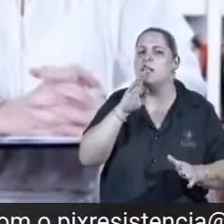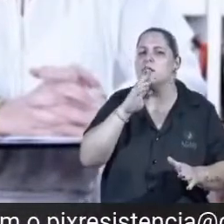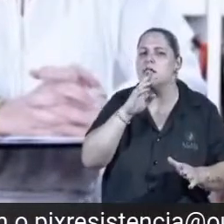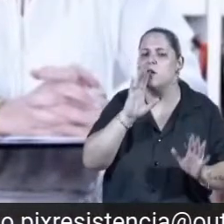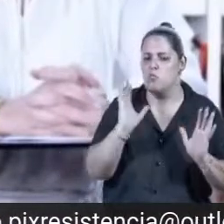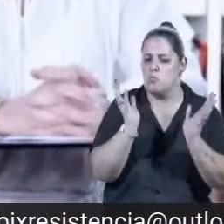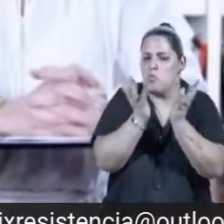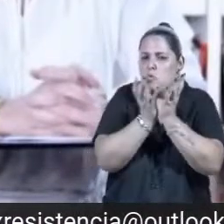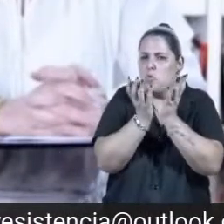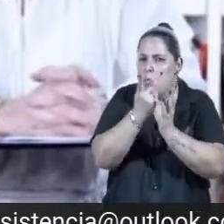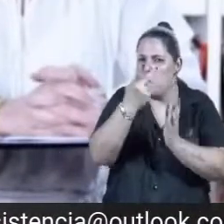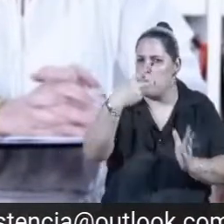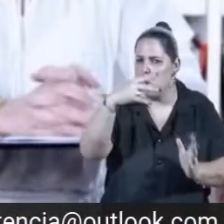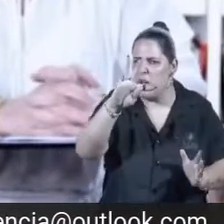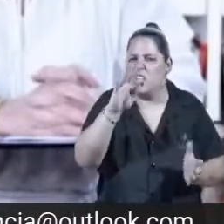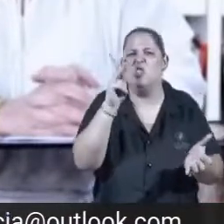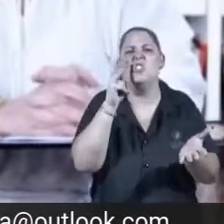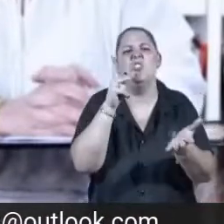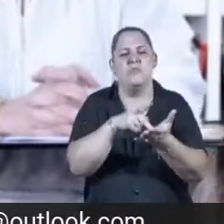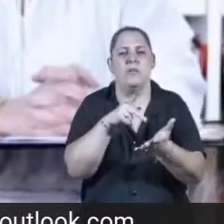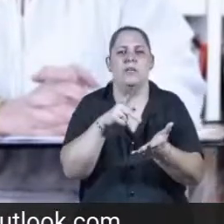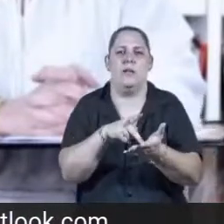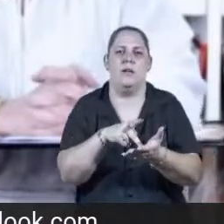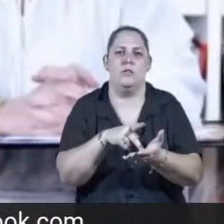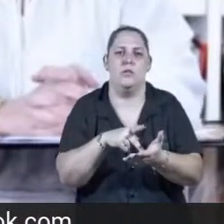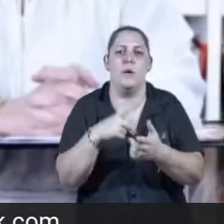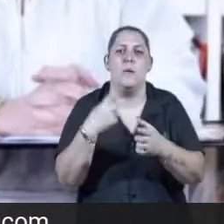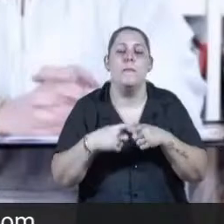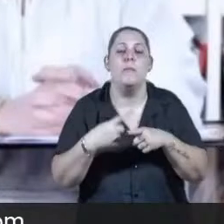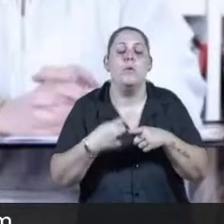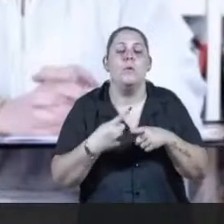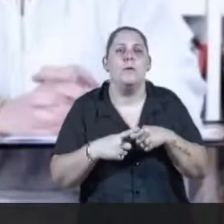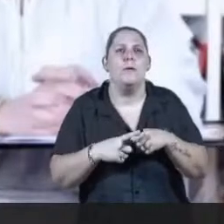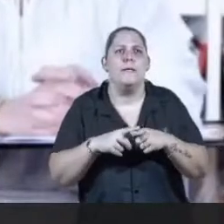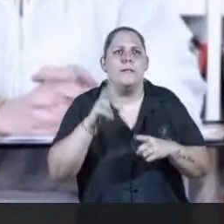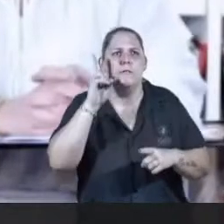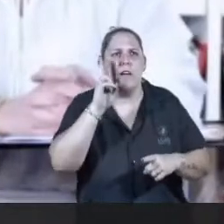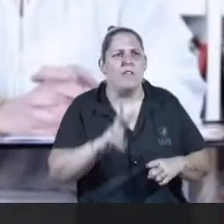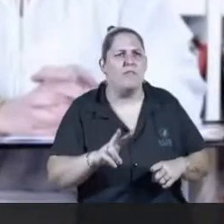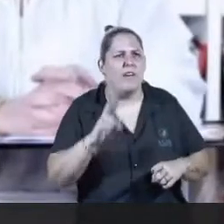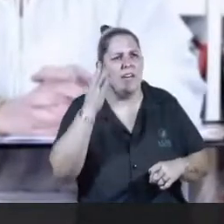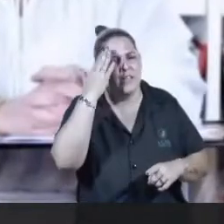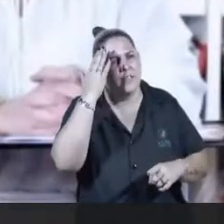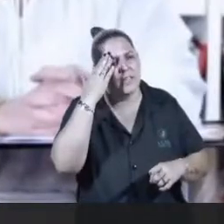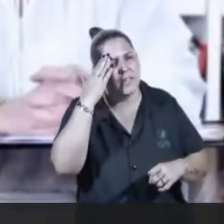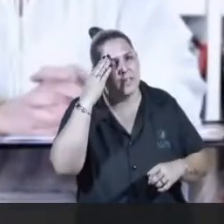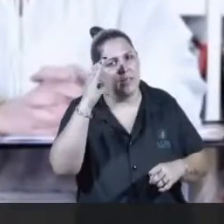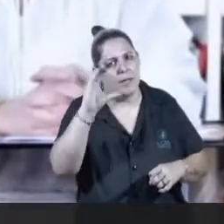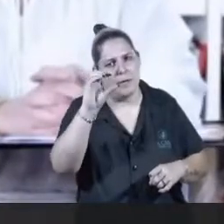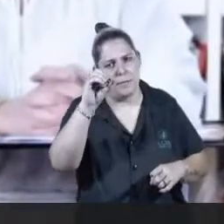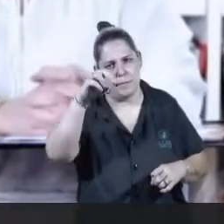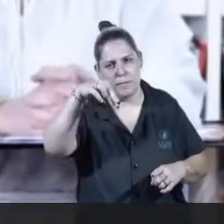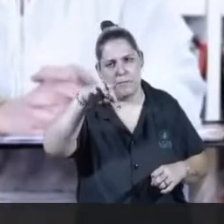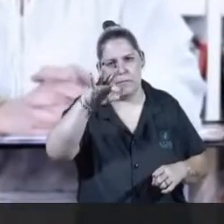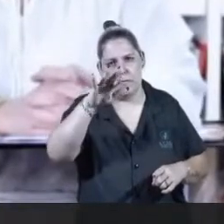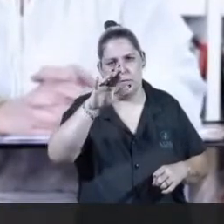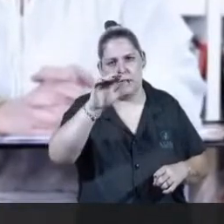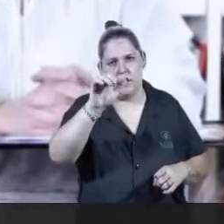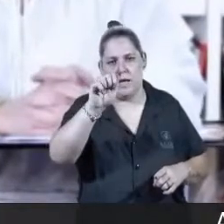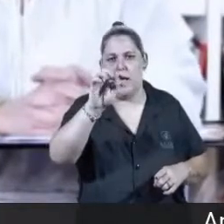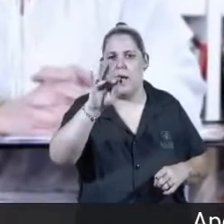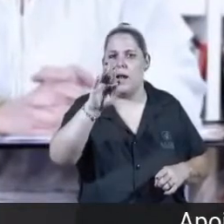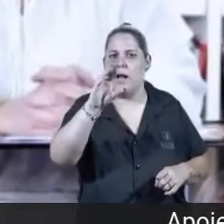partido de verdade. Porque você vai perceber, querido Contarato, a